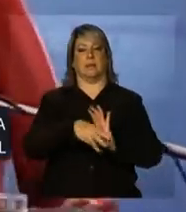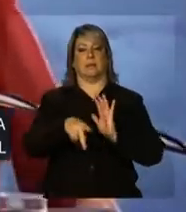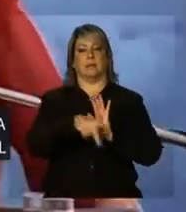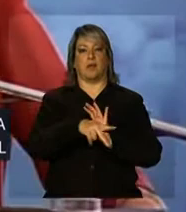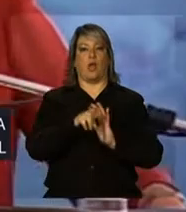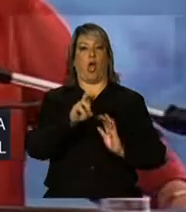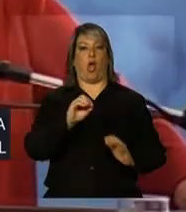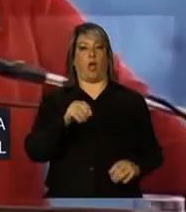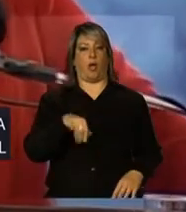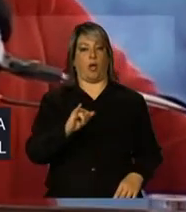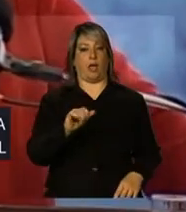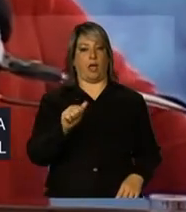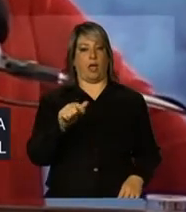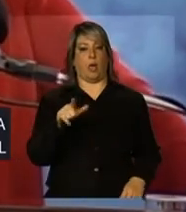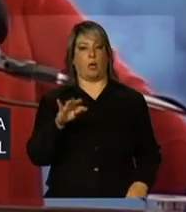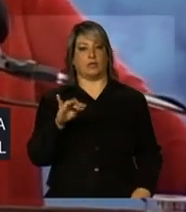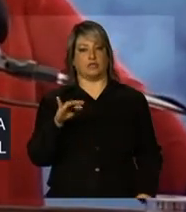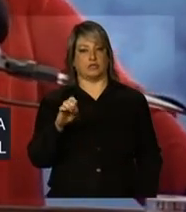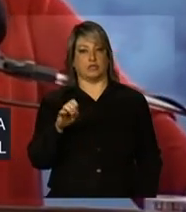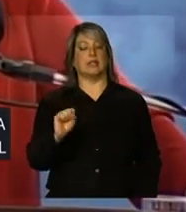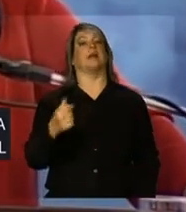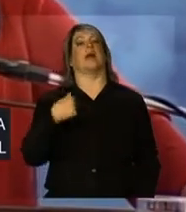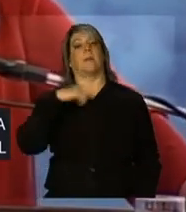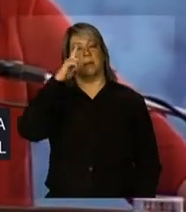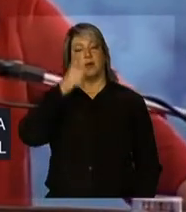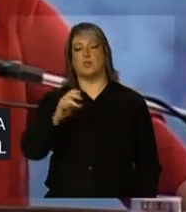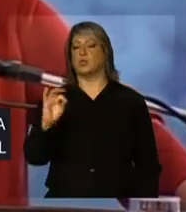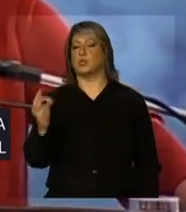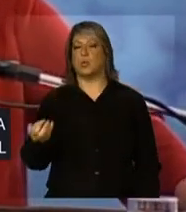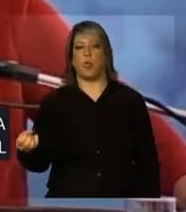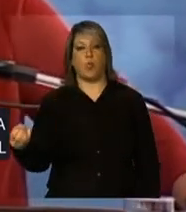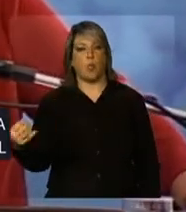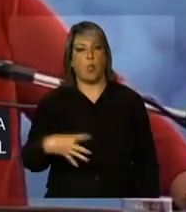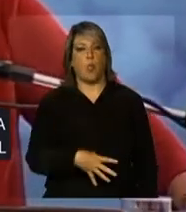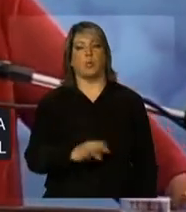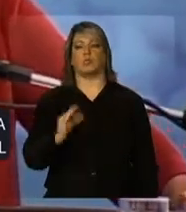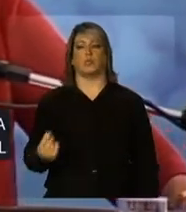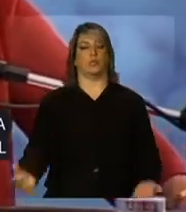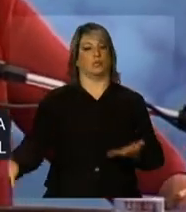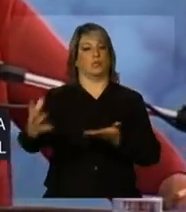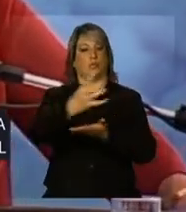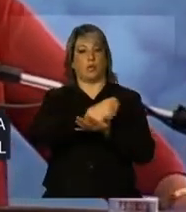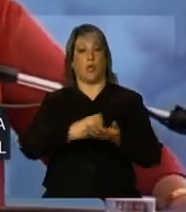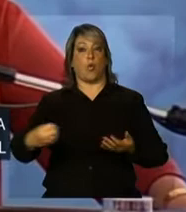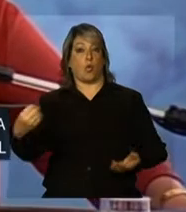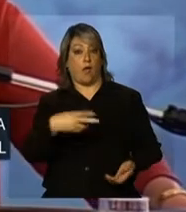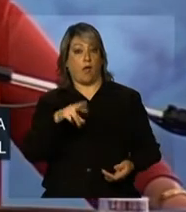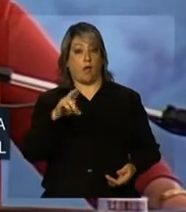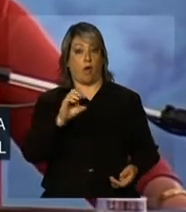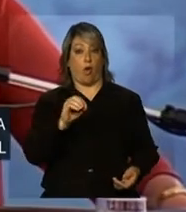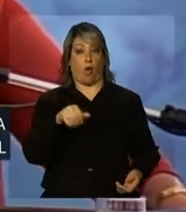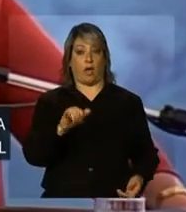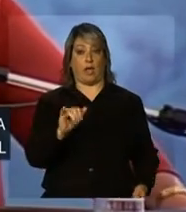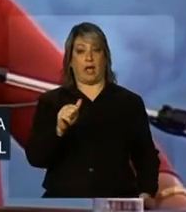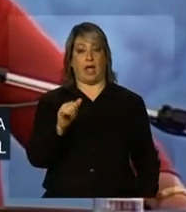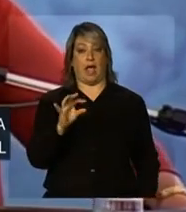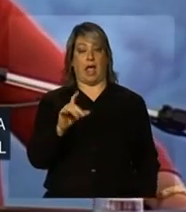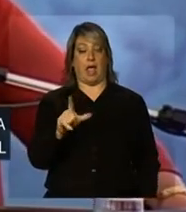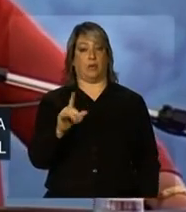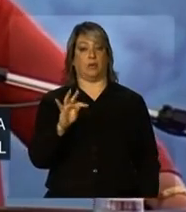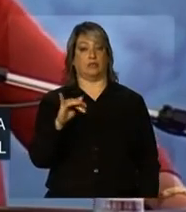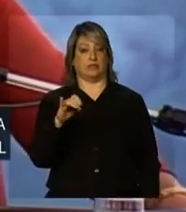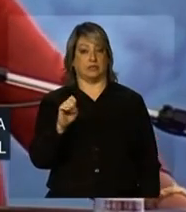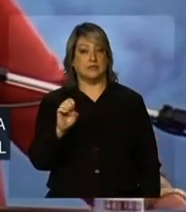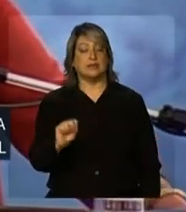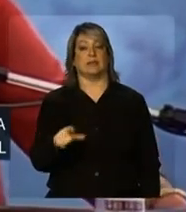olhos eu destinei tudo novo tudo que For arrecadado de novo em royalties e participação